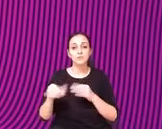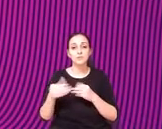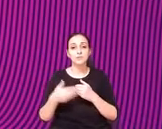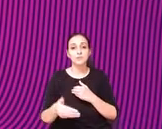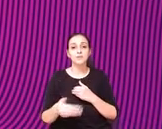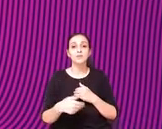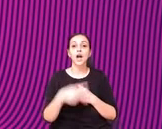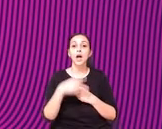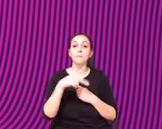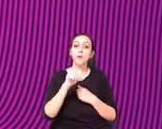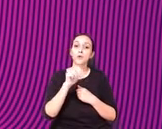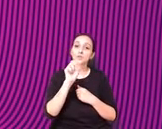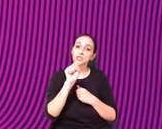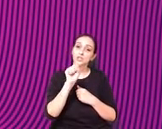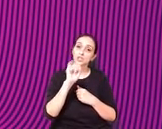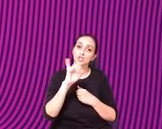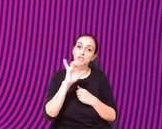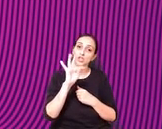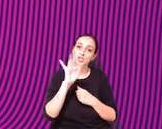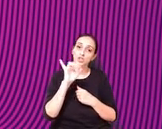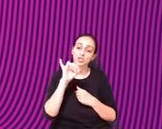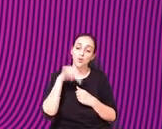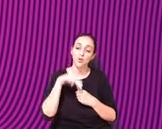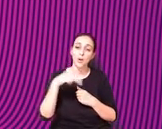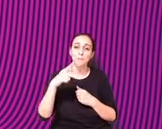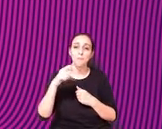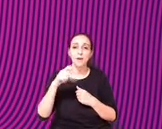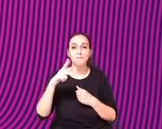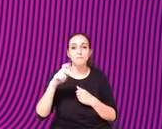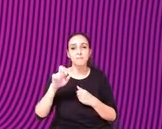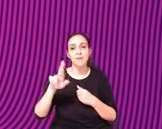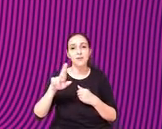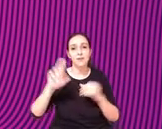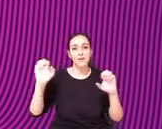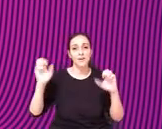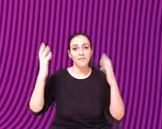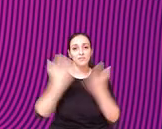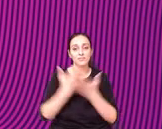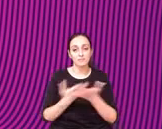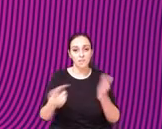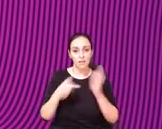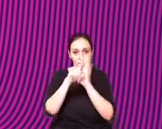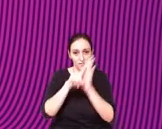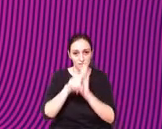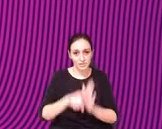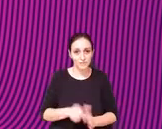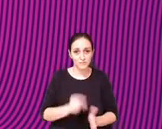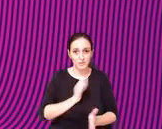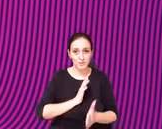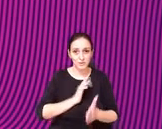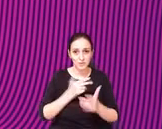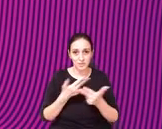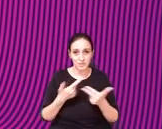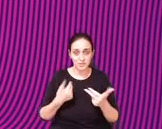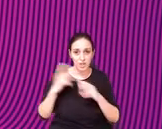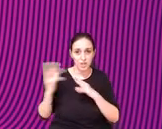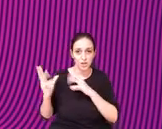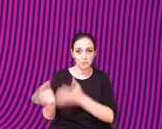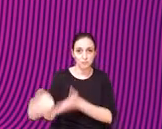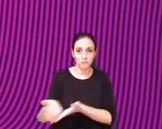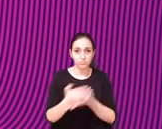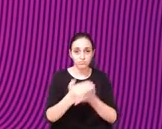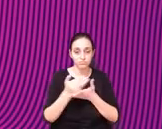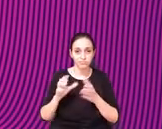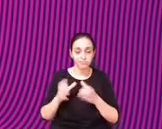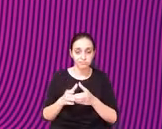paper, que se chama Preventing the Next Pandemic, The Case for Investing in Circulatory Health, em que há todo um conjunto de recomendações, entre